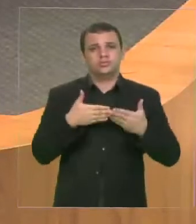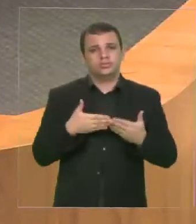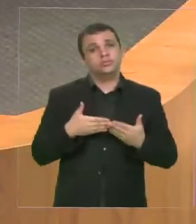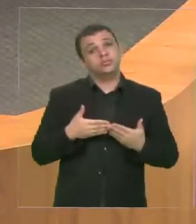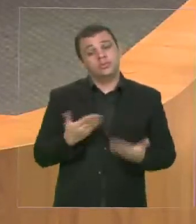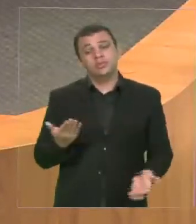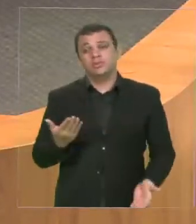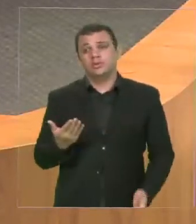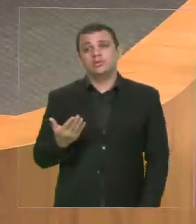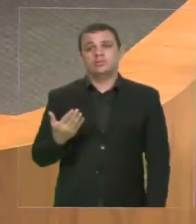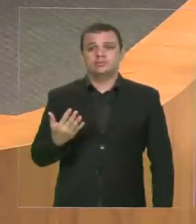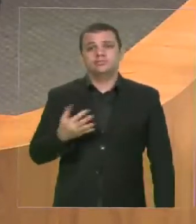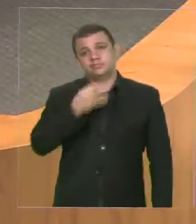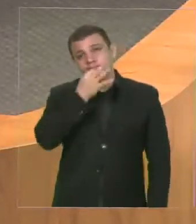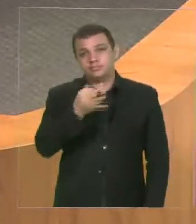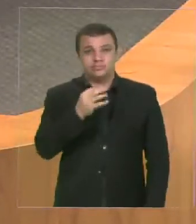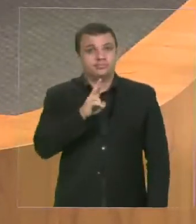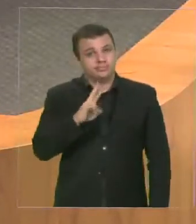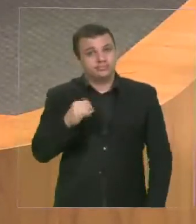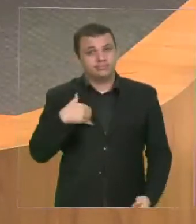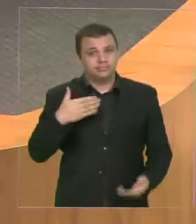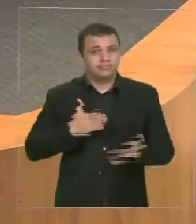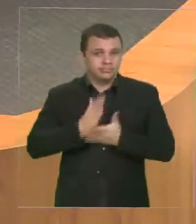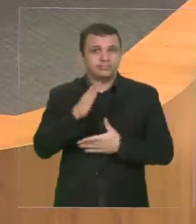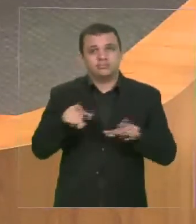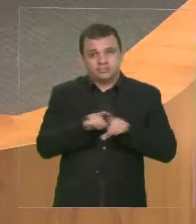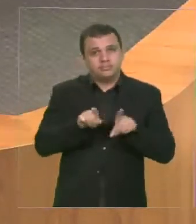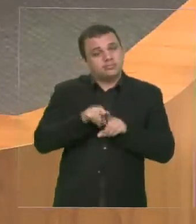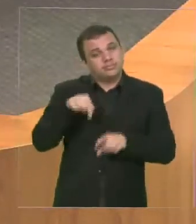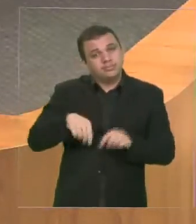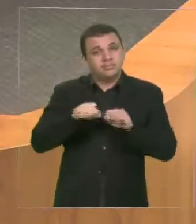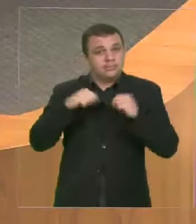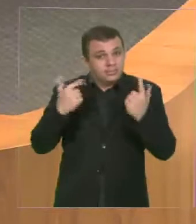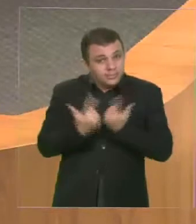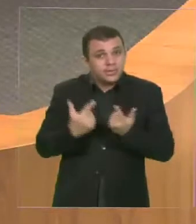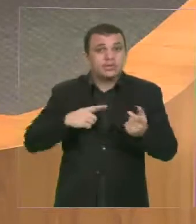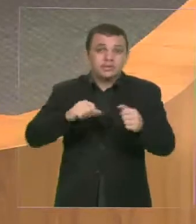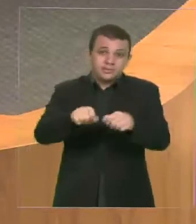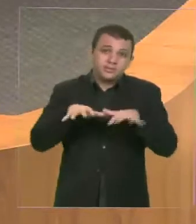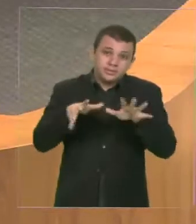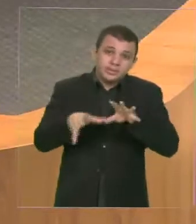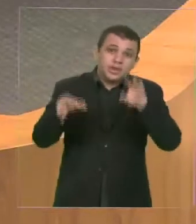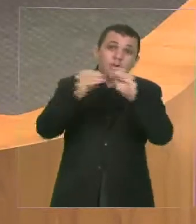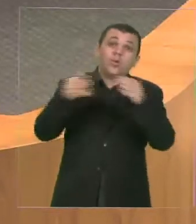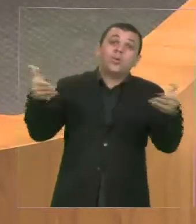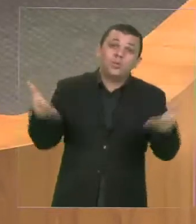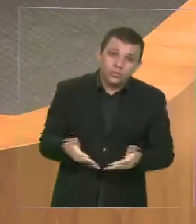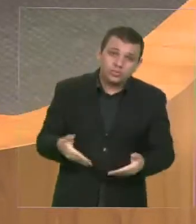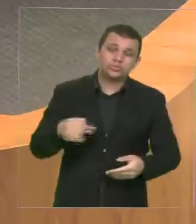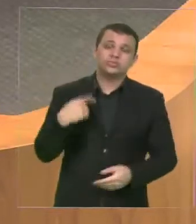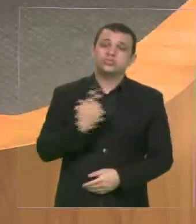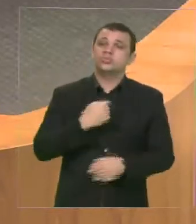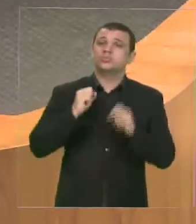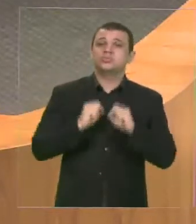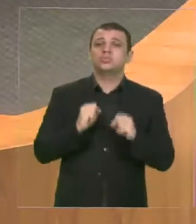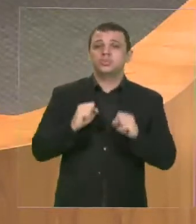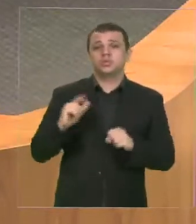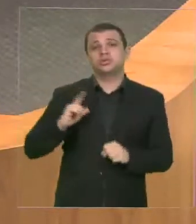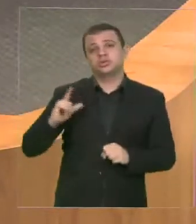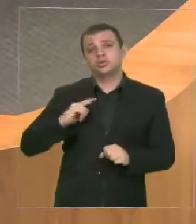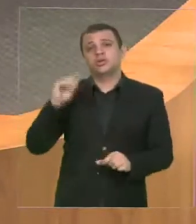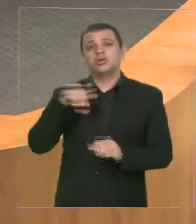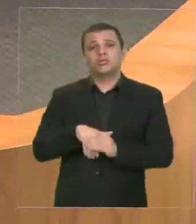ser votado, vai ser aprovado nesta casa para uma sessão extraordinária ainda hoje, para que nós